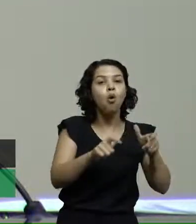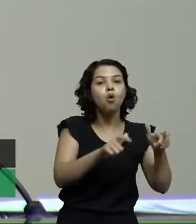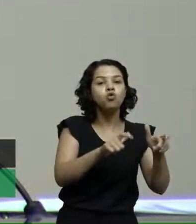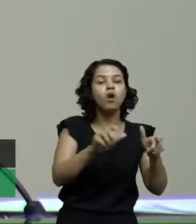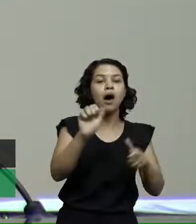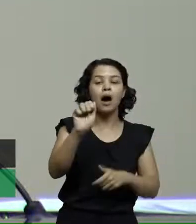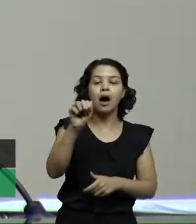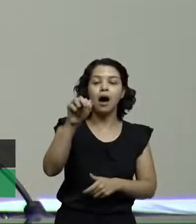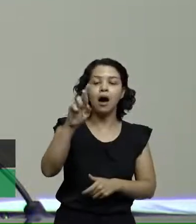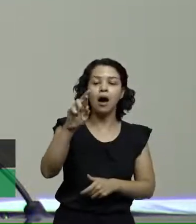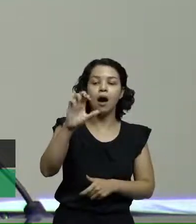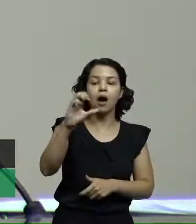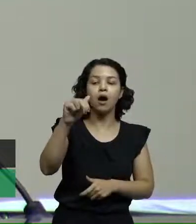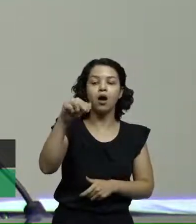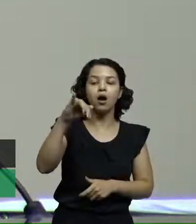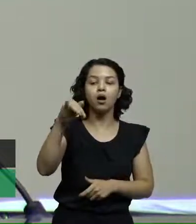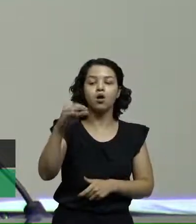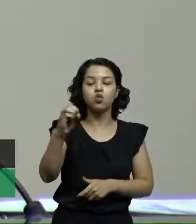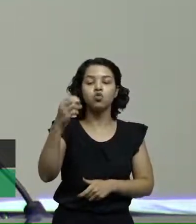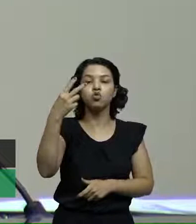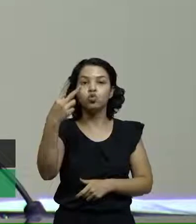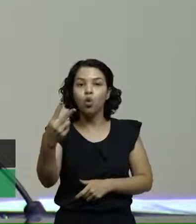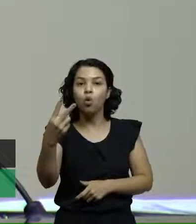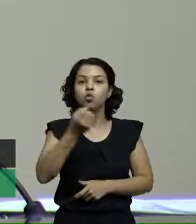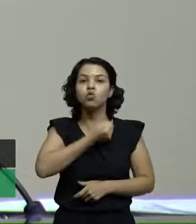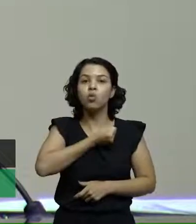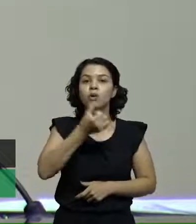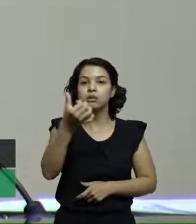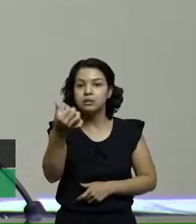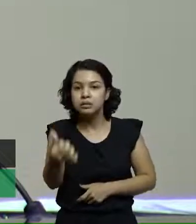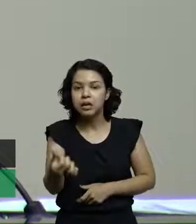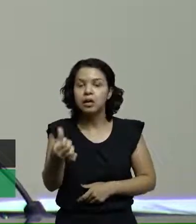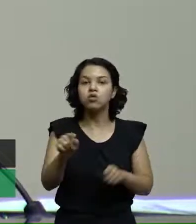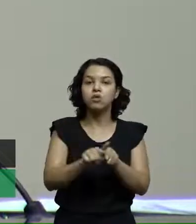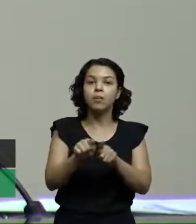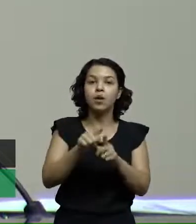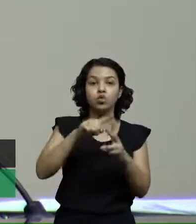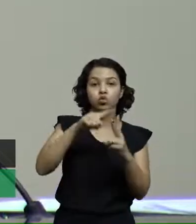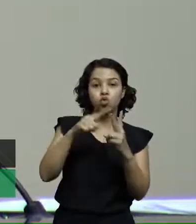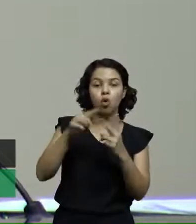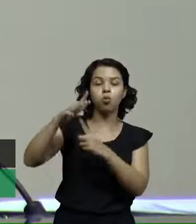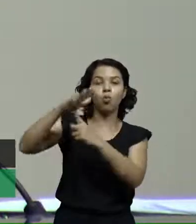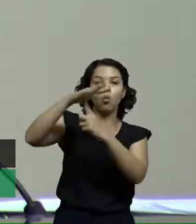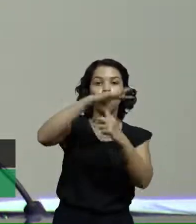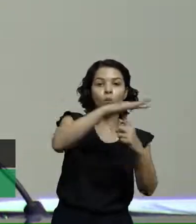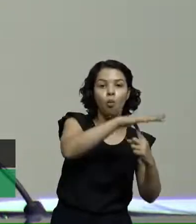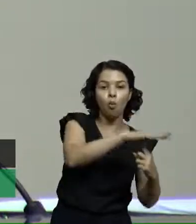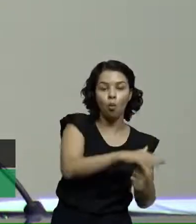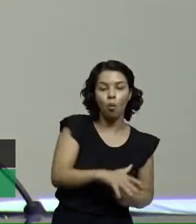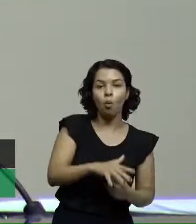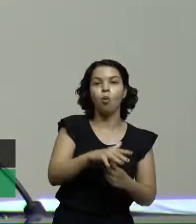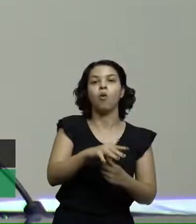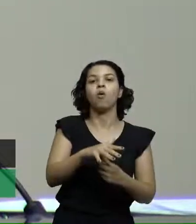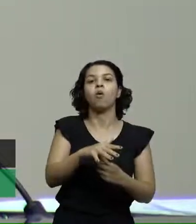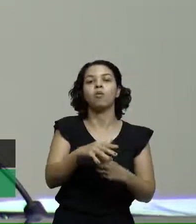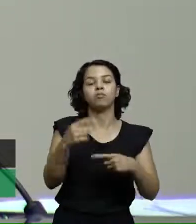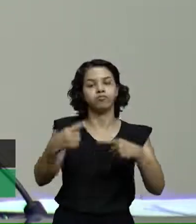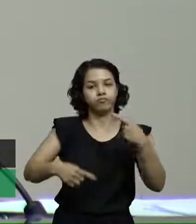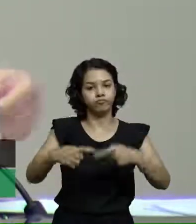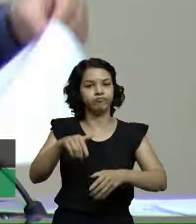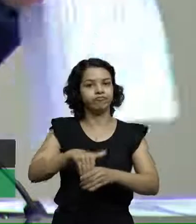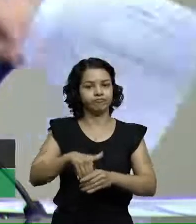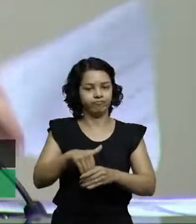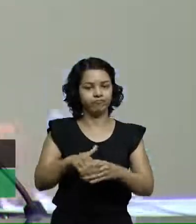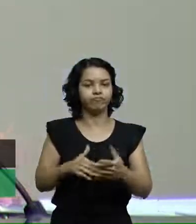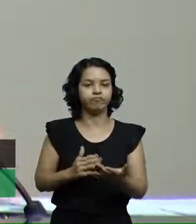helicópteros, bem como a existência de contrato de táxi aéreo. Em discussão, em